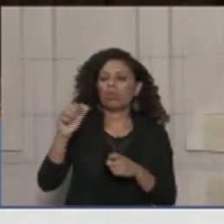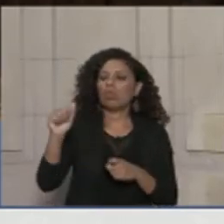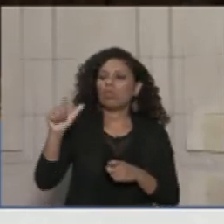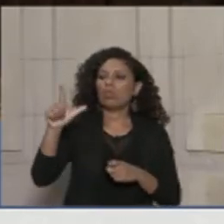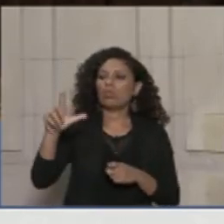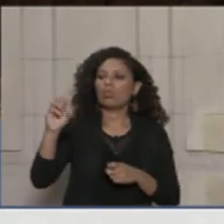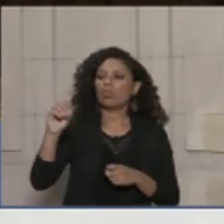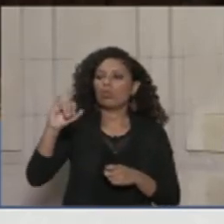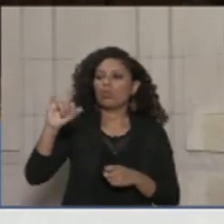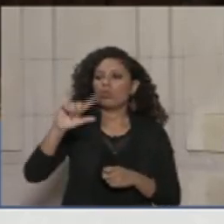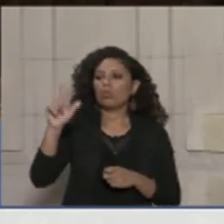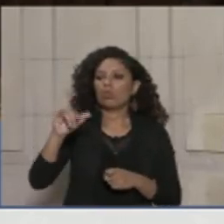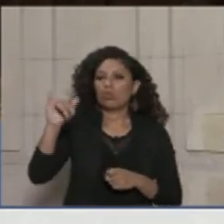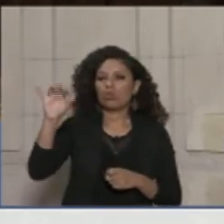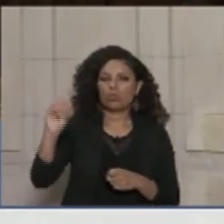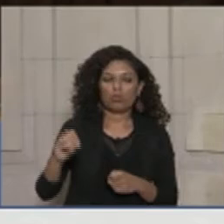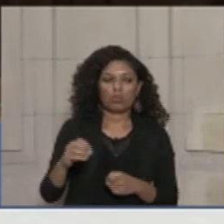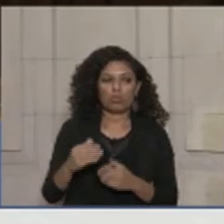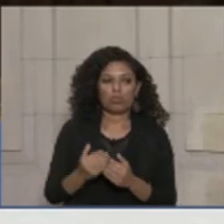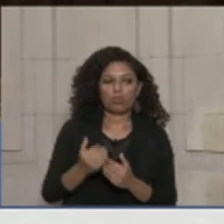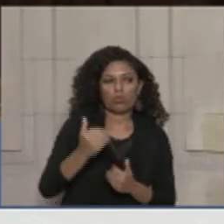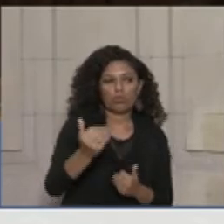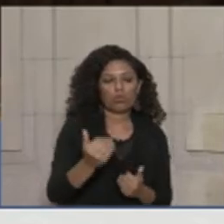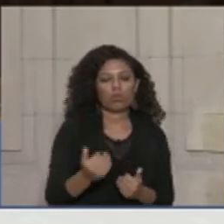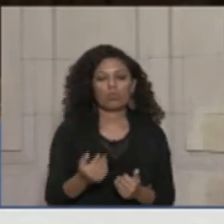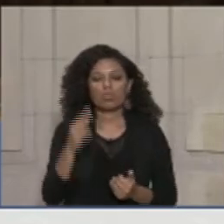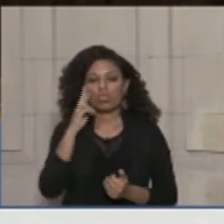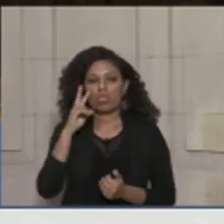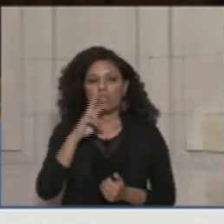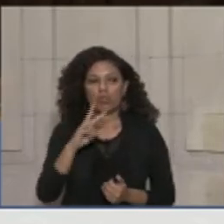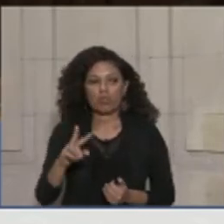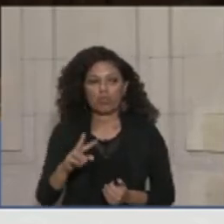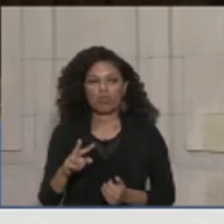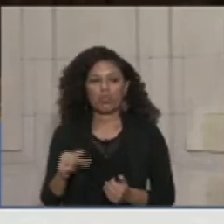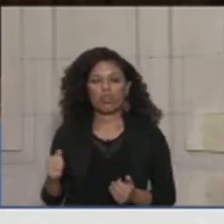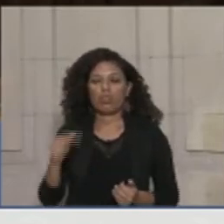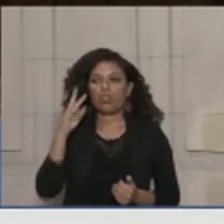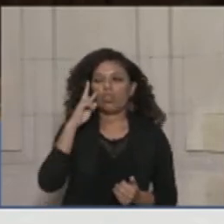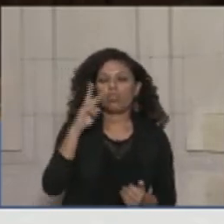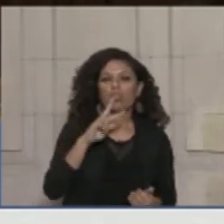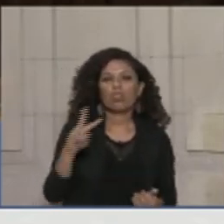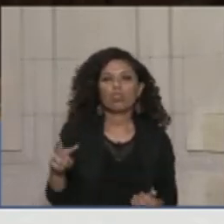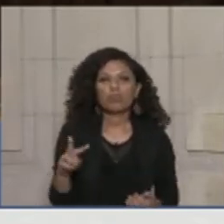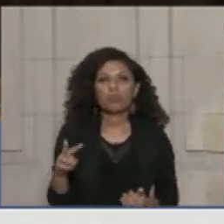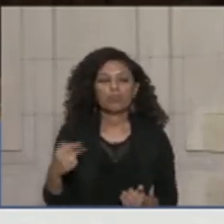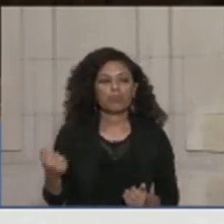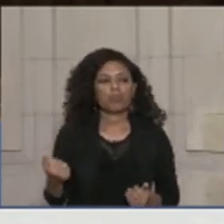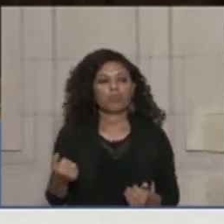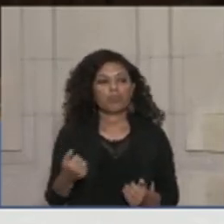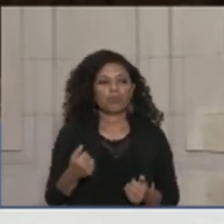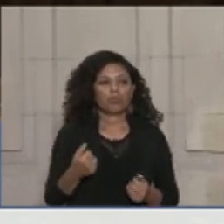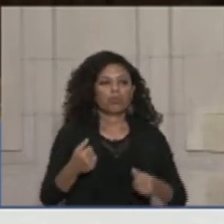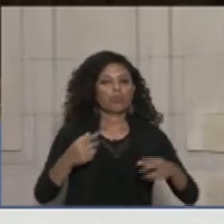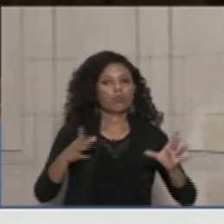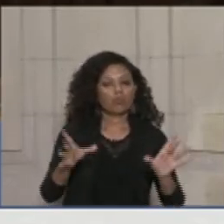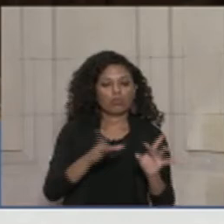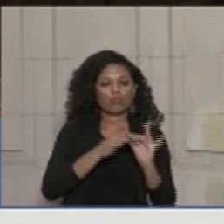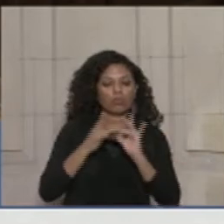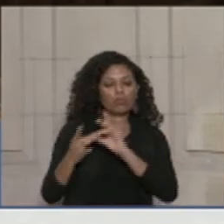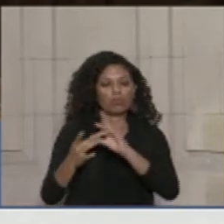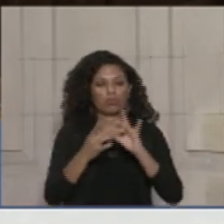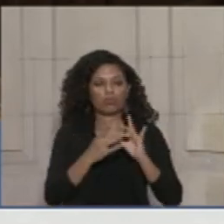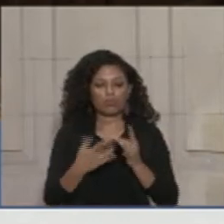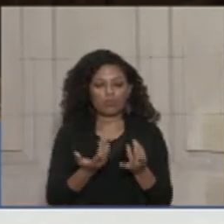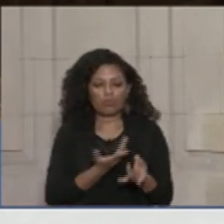A população agora vai ter a oportunidade de começar a ver as relações que ele tem com